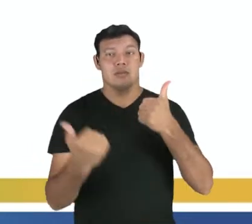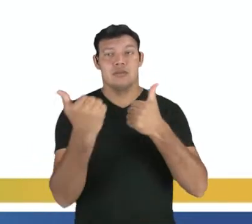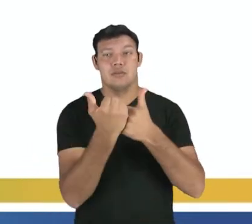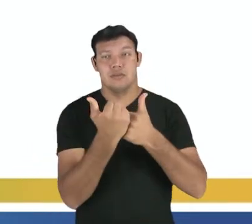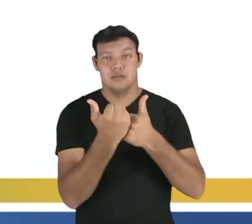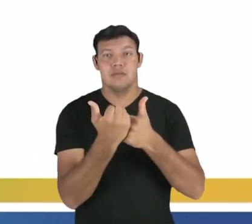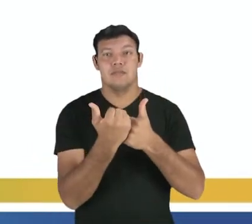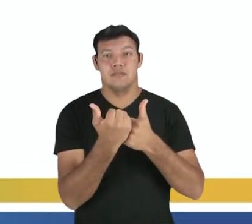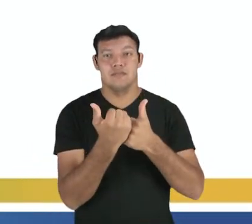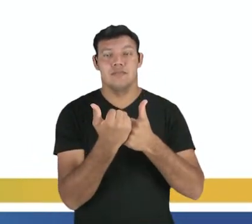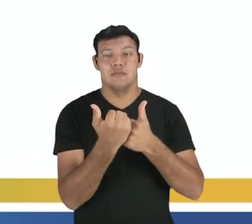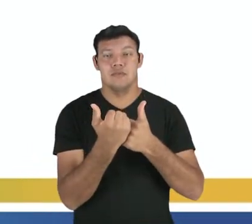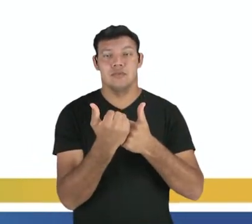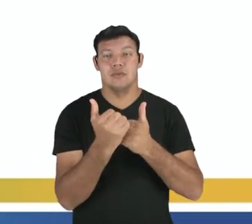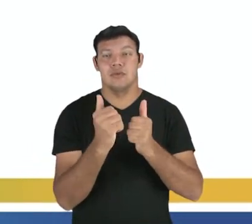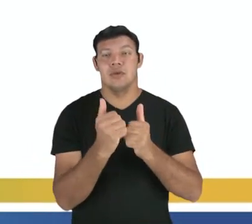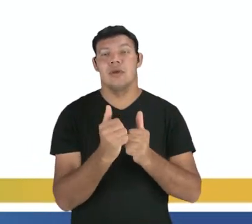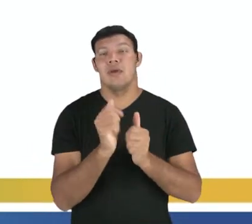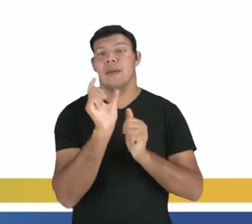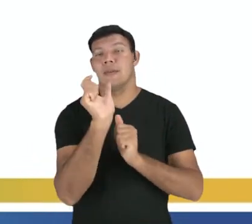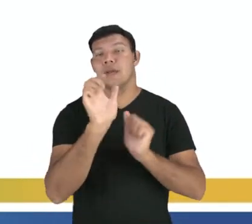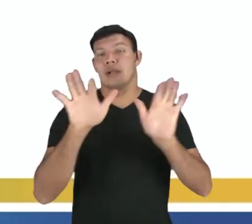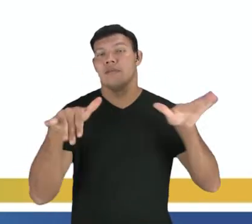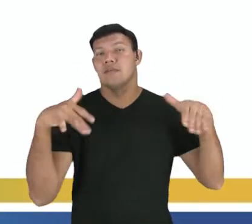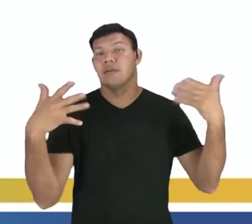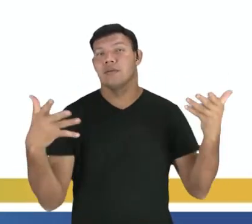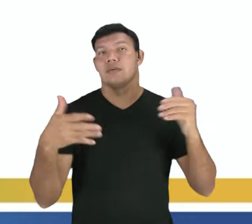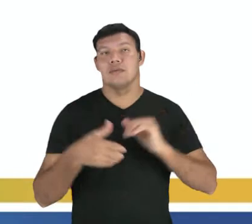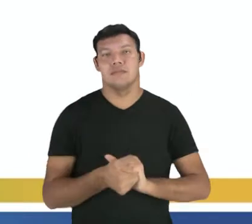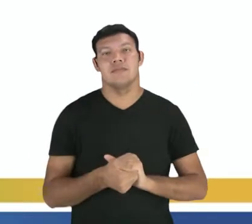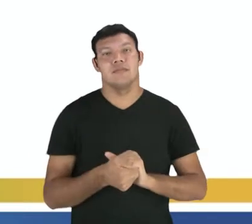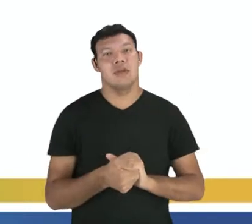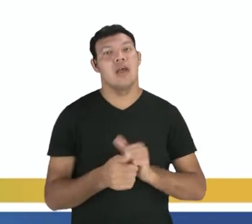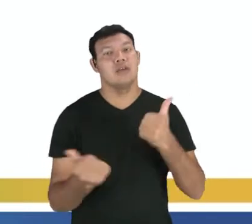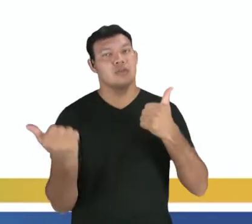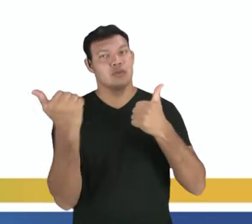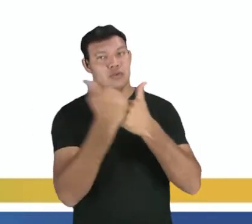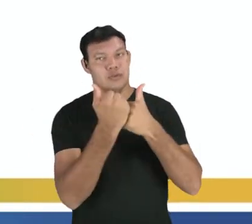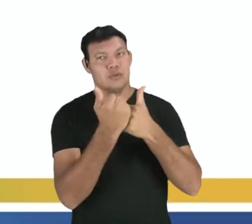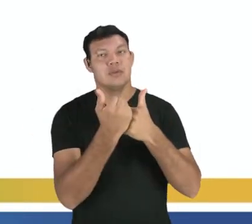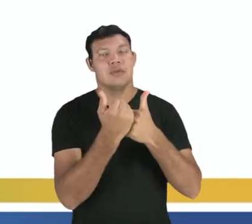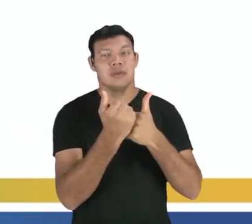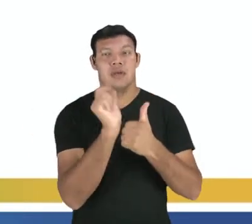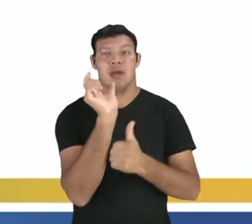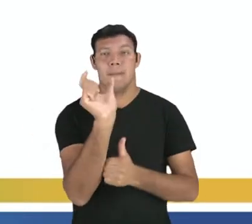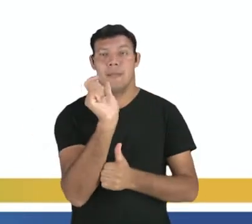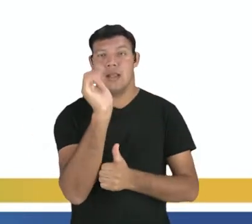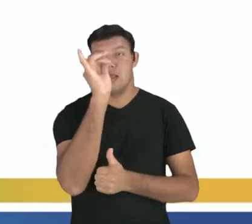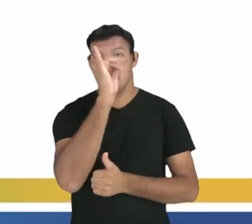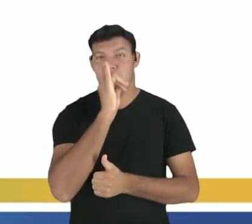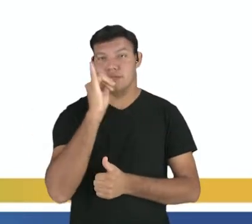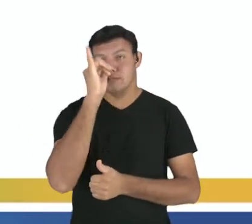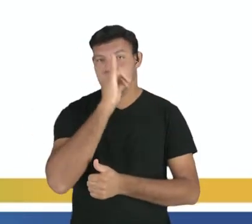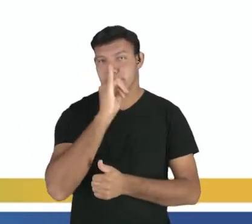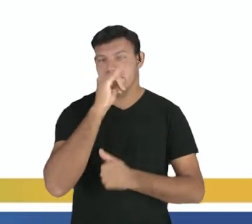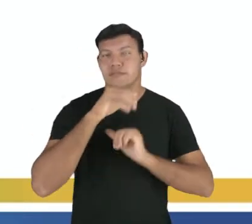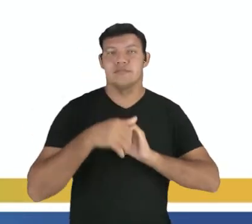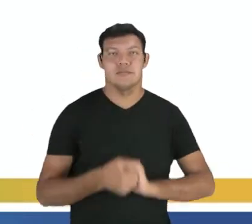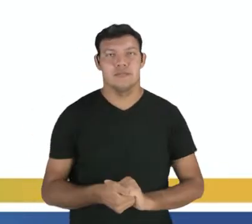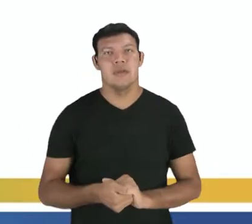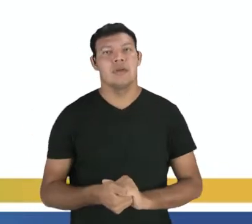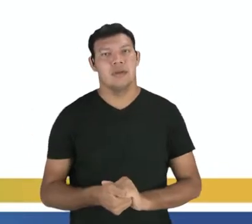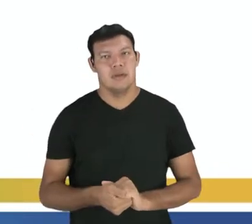da frase 1? Gente, está substituindo a palavra porco. Tem um porco aqui, o porco pegou uma gripe